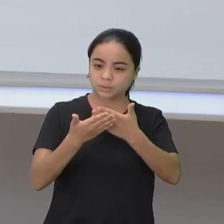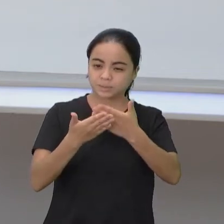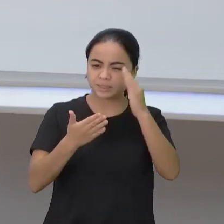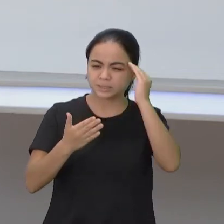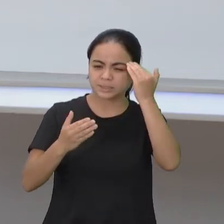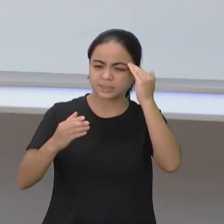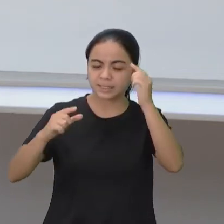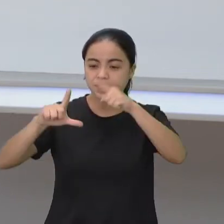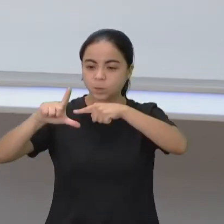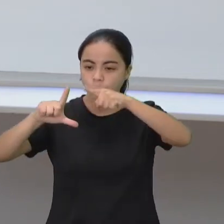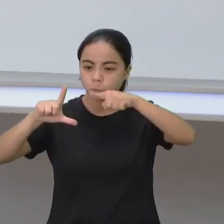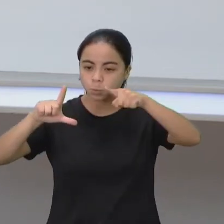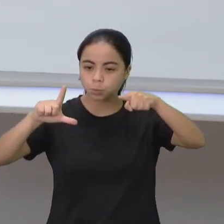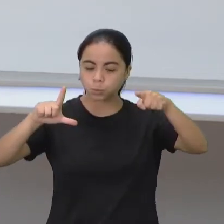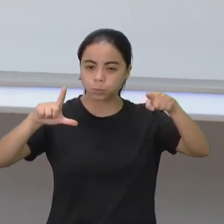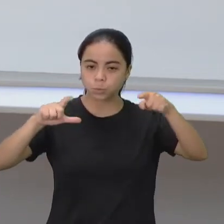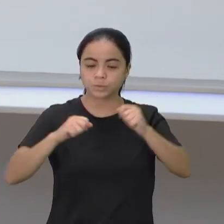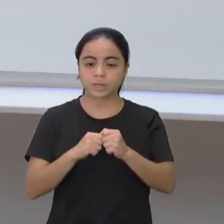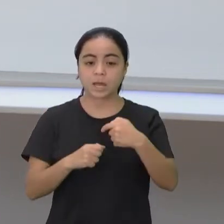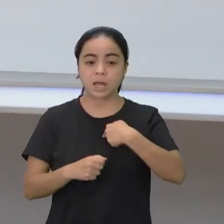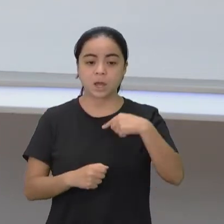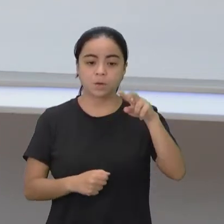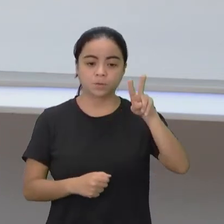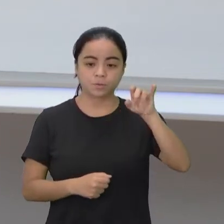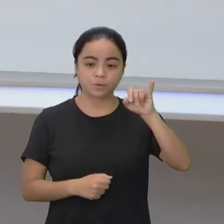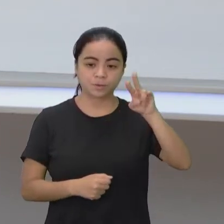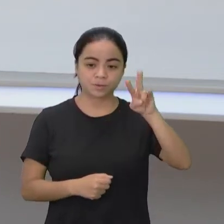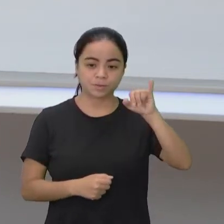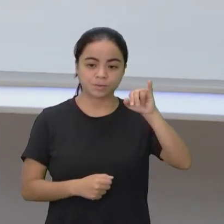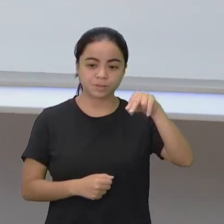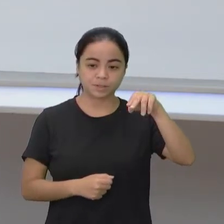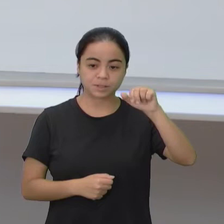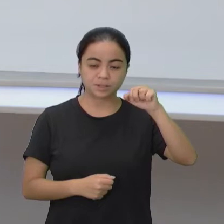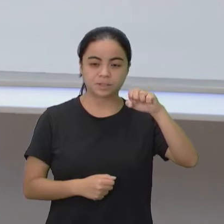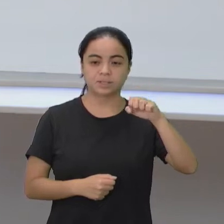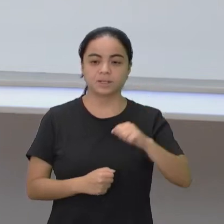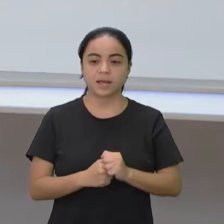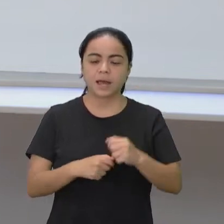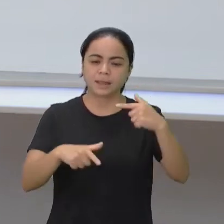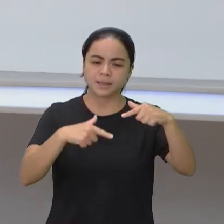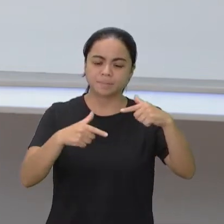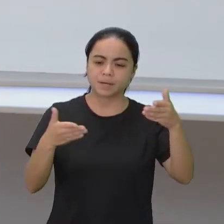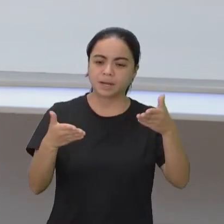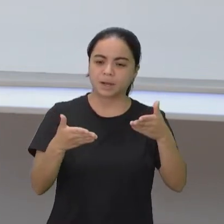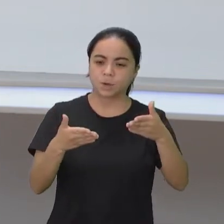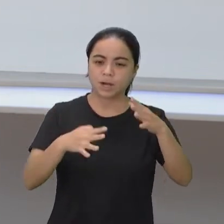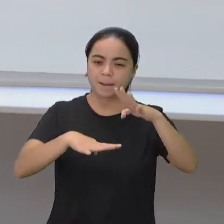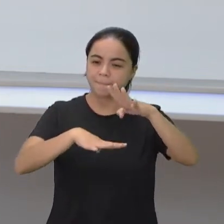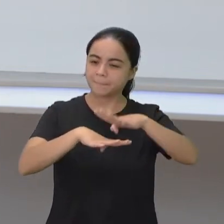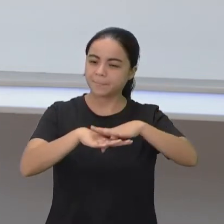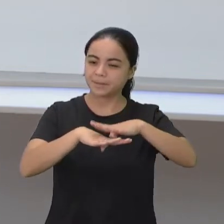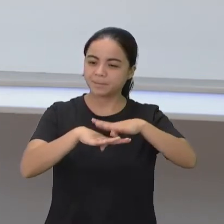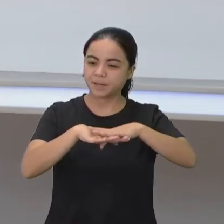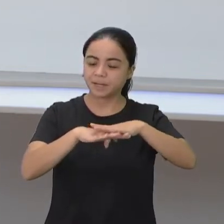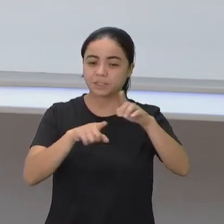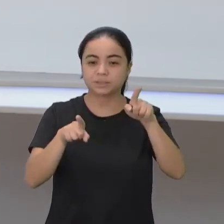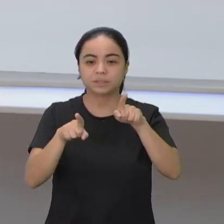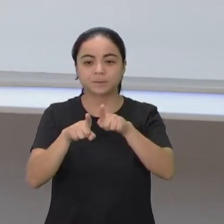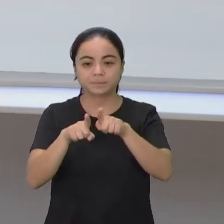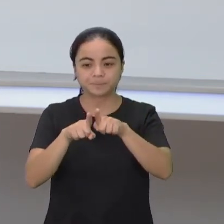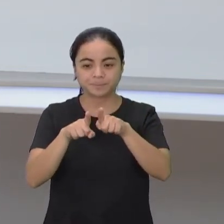sou a Viviane, professora de vocês neste componente, para a gente trabalhar um pouquinho de matemática juntamente